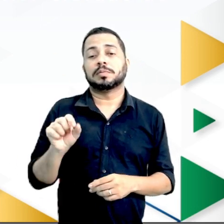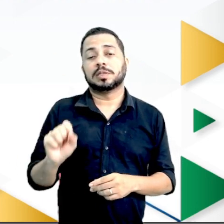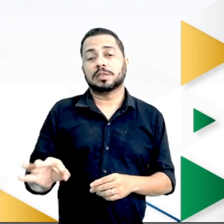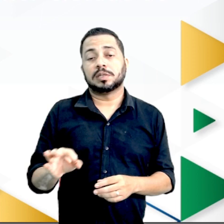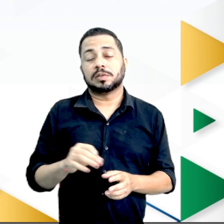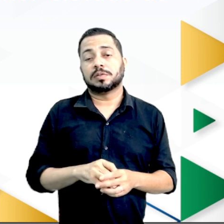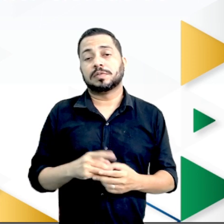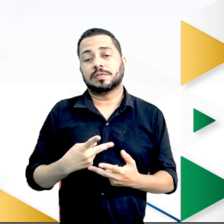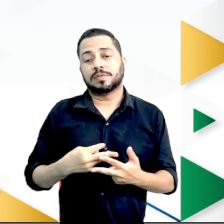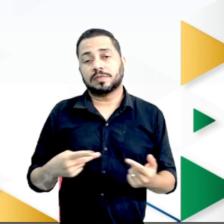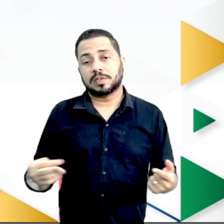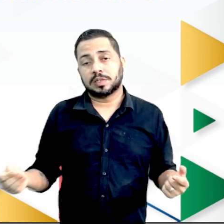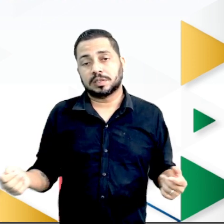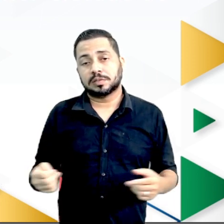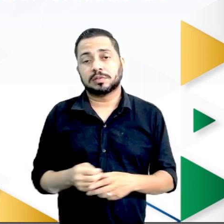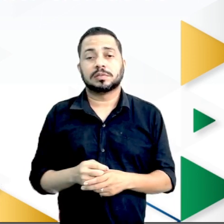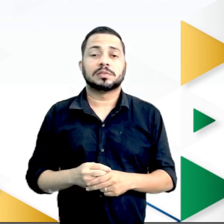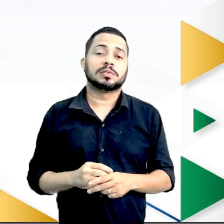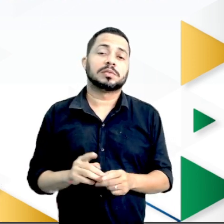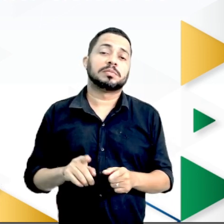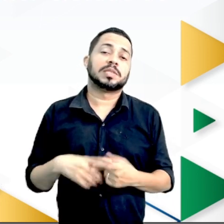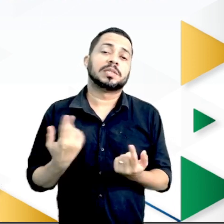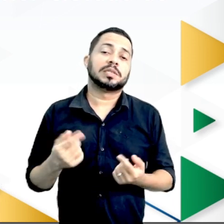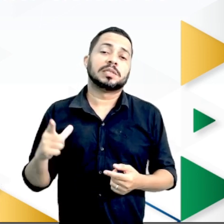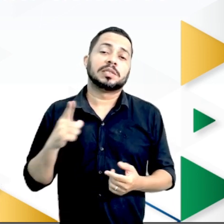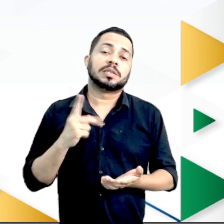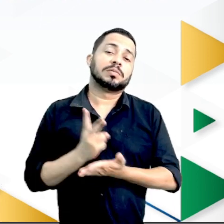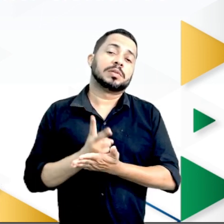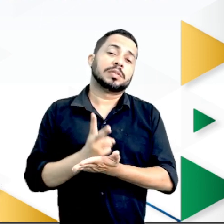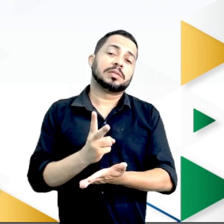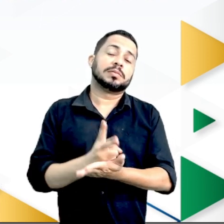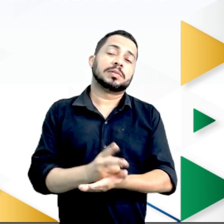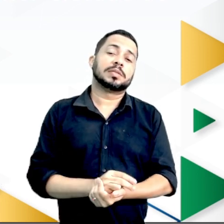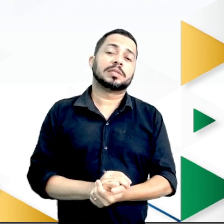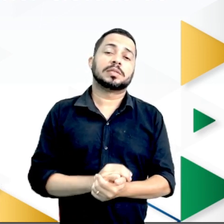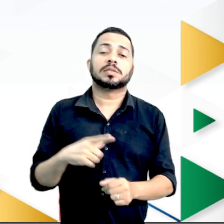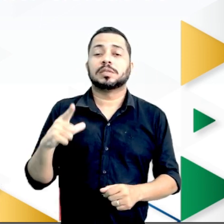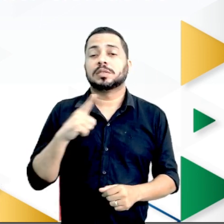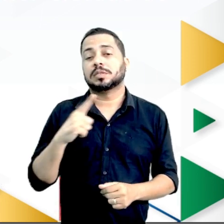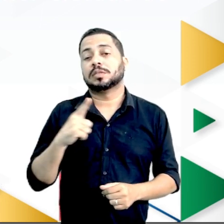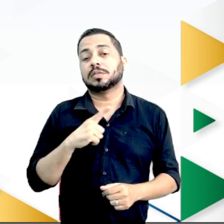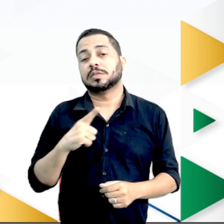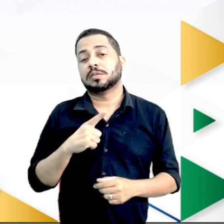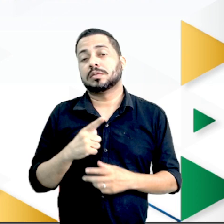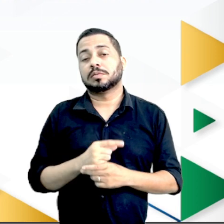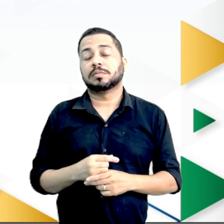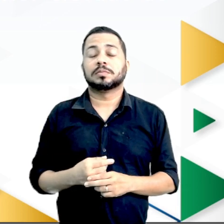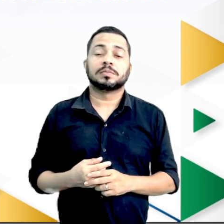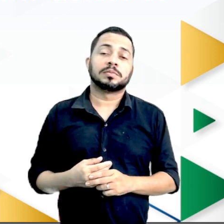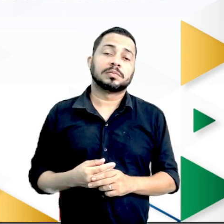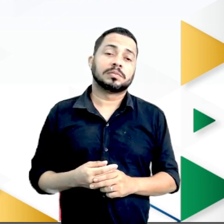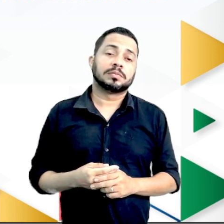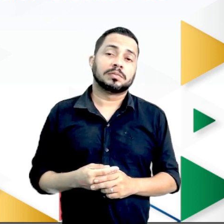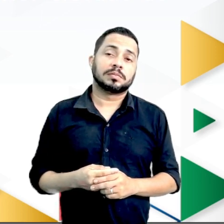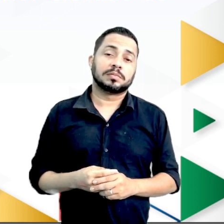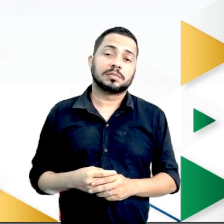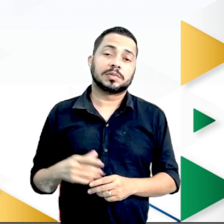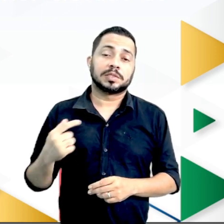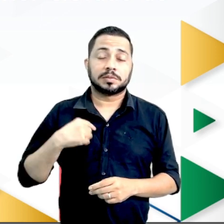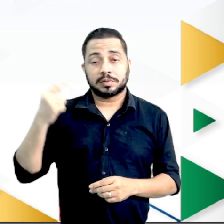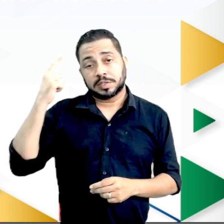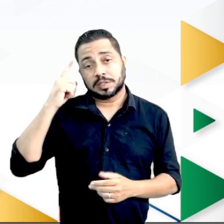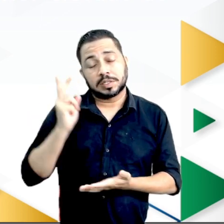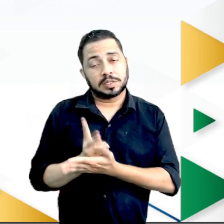interrogação, vários símbolos dispostos, mas eles estão numa sequência, ó. Eu tenho paus primeiro, né? Eu acho que essa